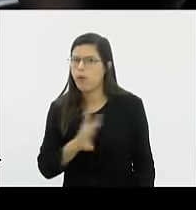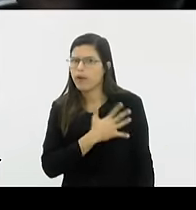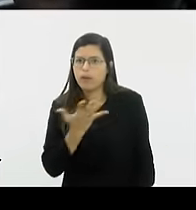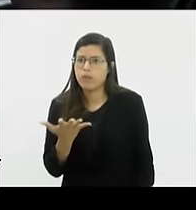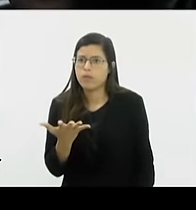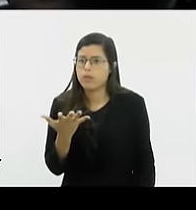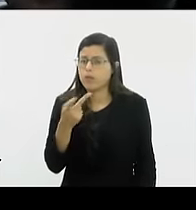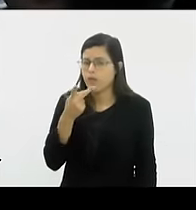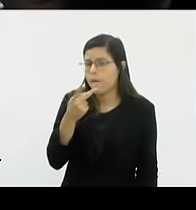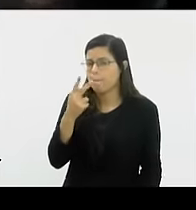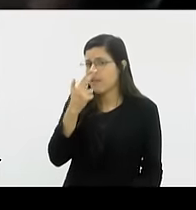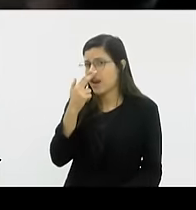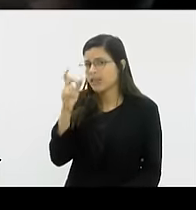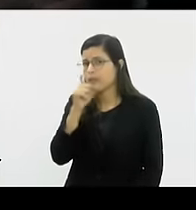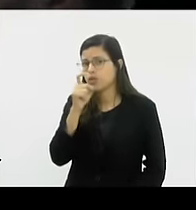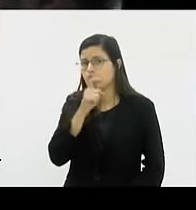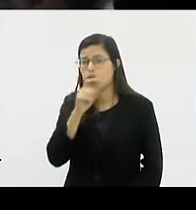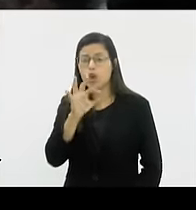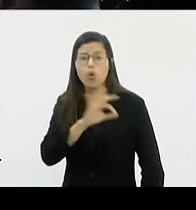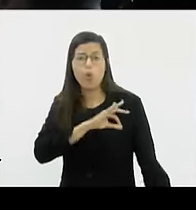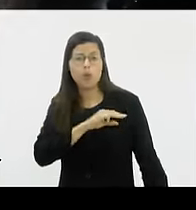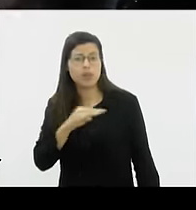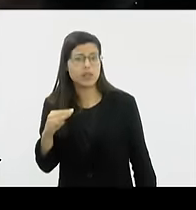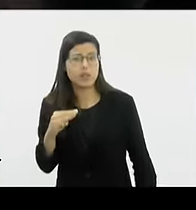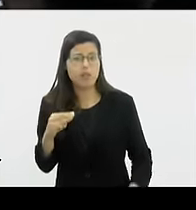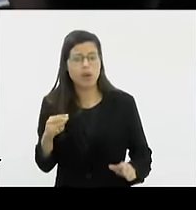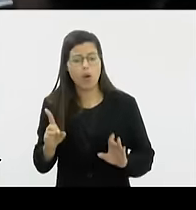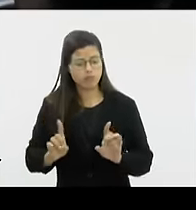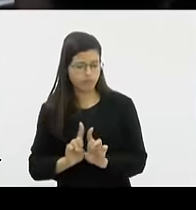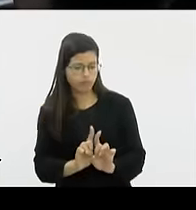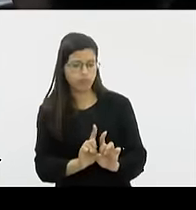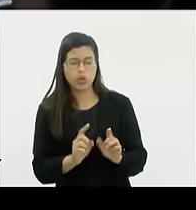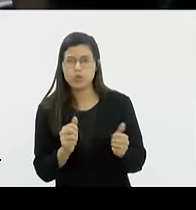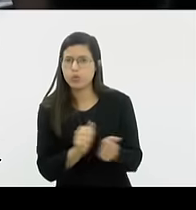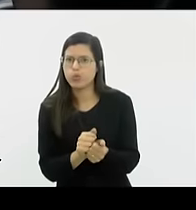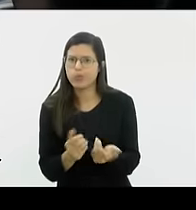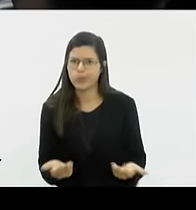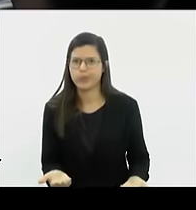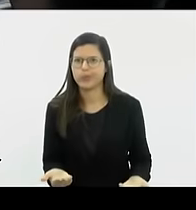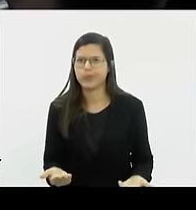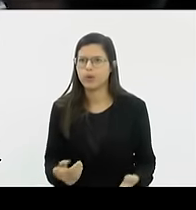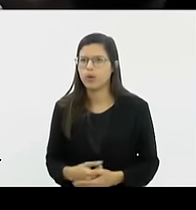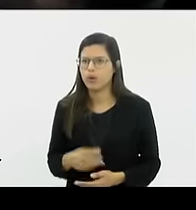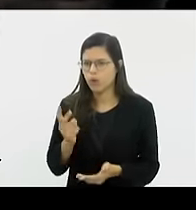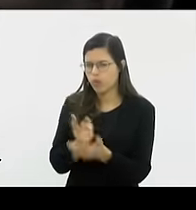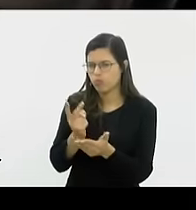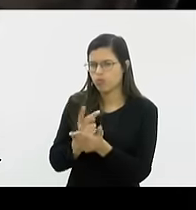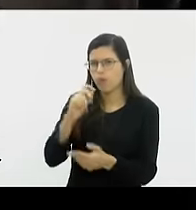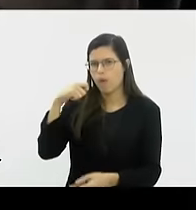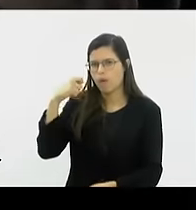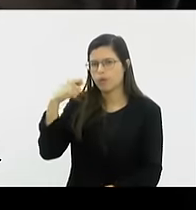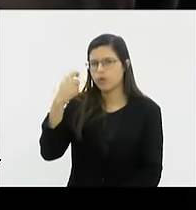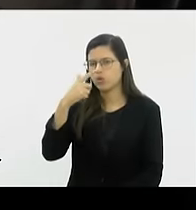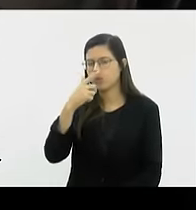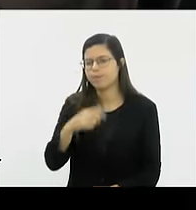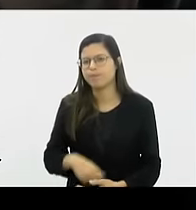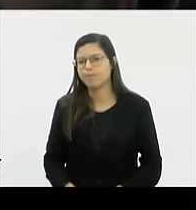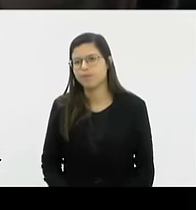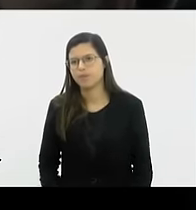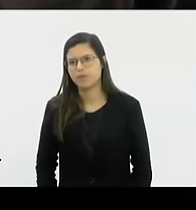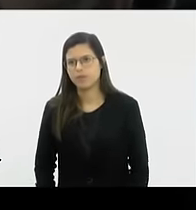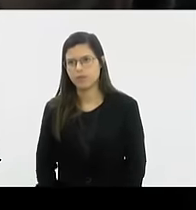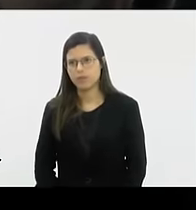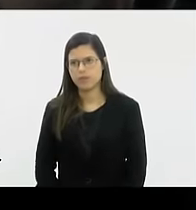mentira. E o pior é ter um policial do lado, dando um suposto ar de legalidade. Então, seguiu o vídeo aí, por favor. É rapidinho, o vídeo não é longo, não. Olha lá onde está,